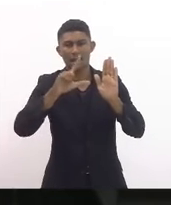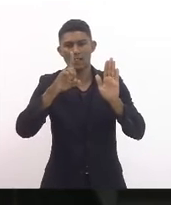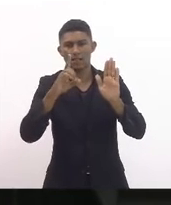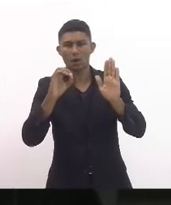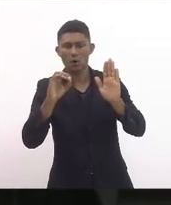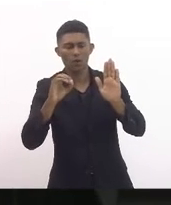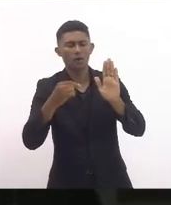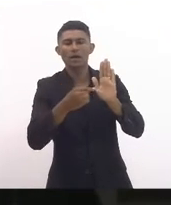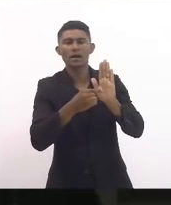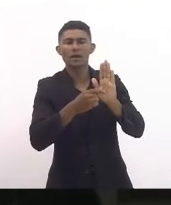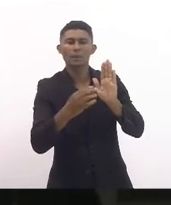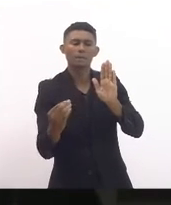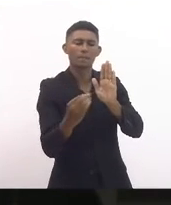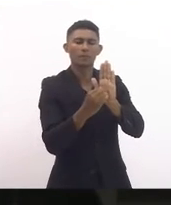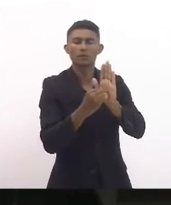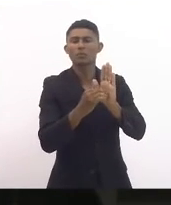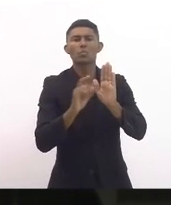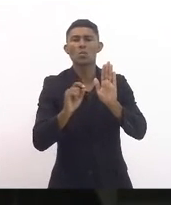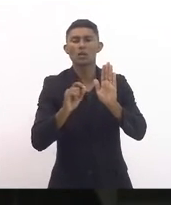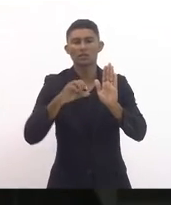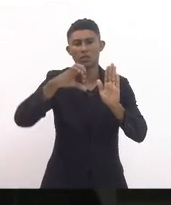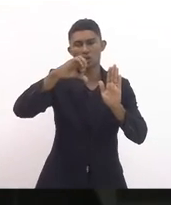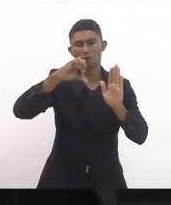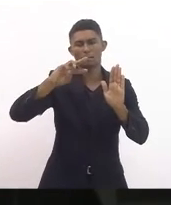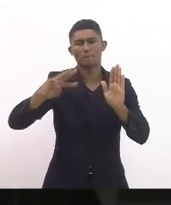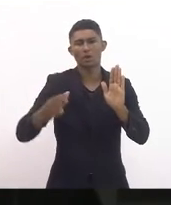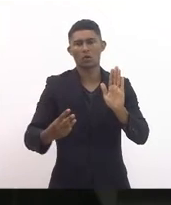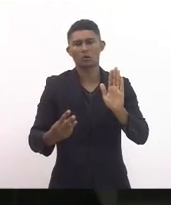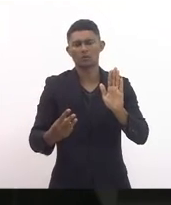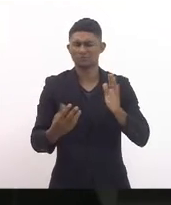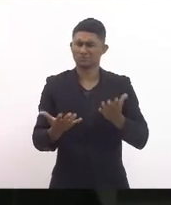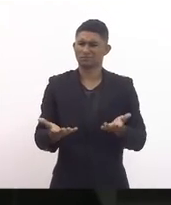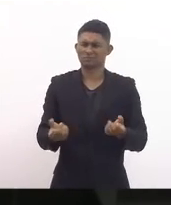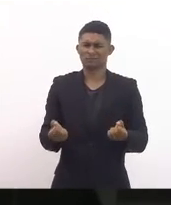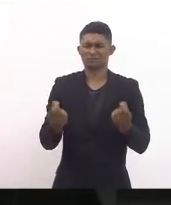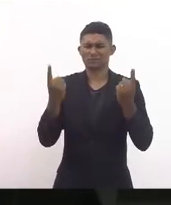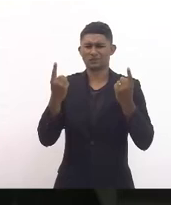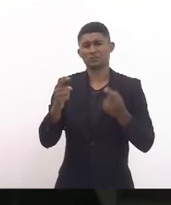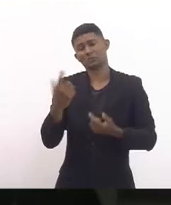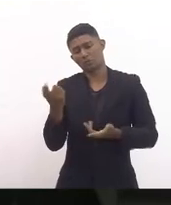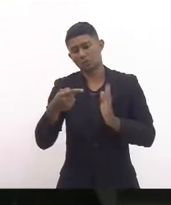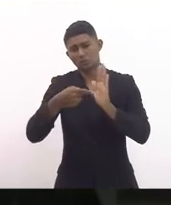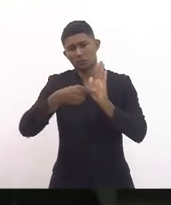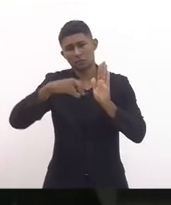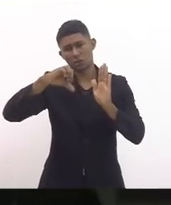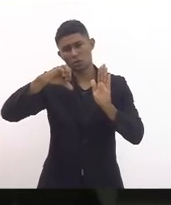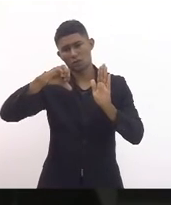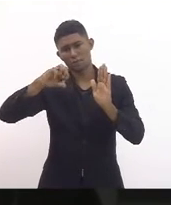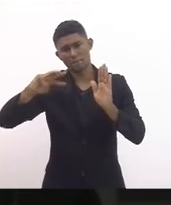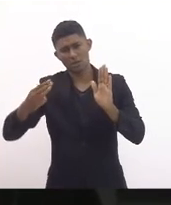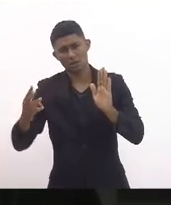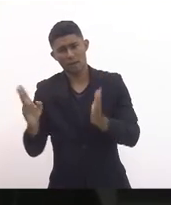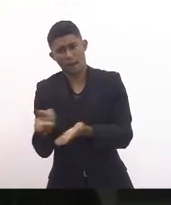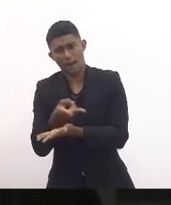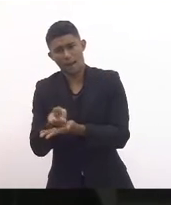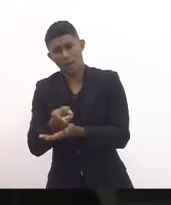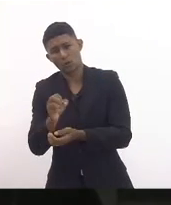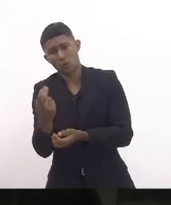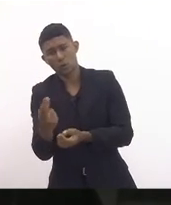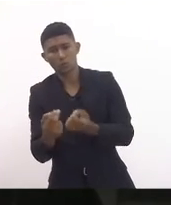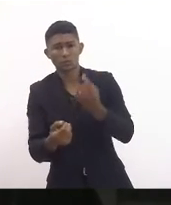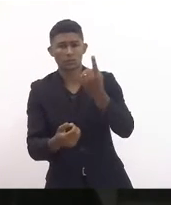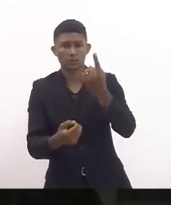e uma das duas ou hoje o nosso brilham está errado ou de 19.4 tá errado